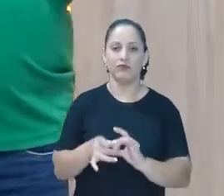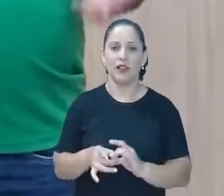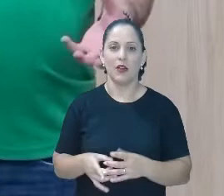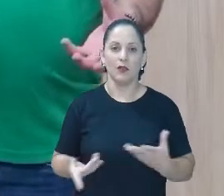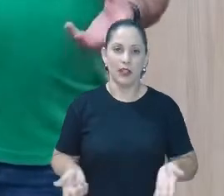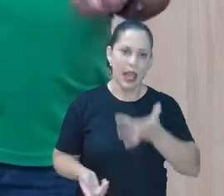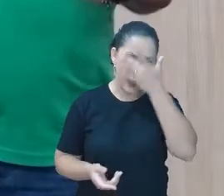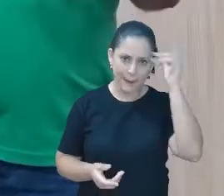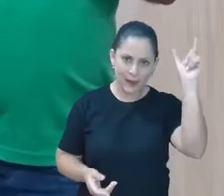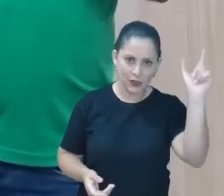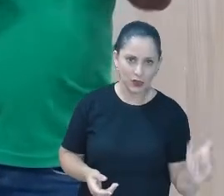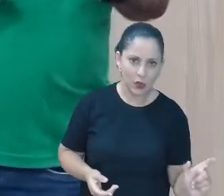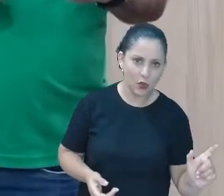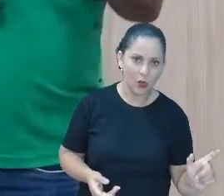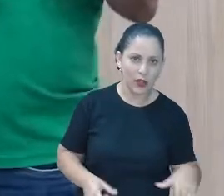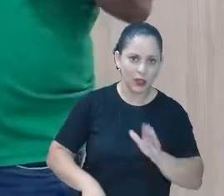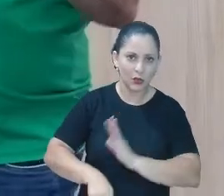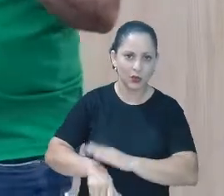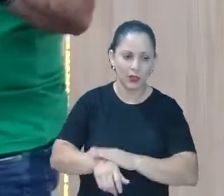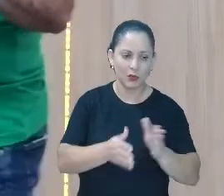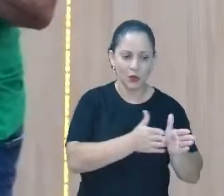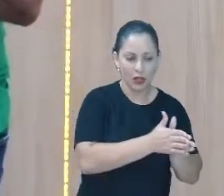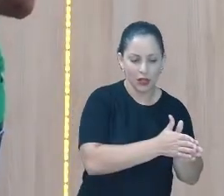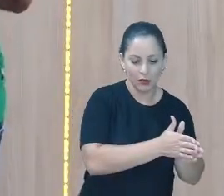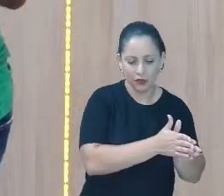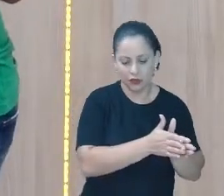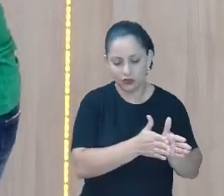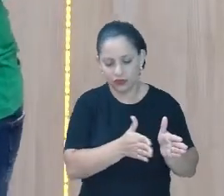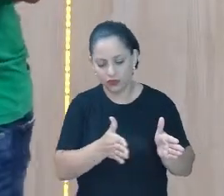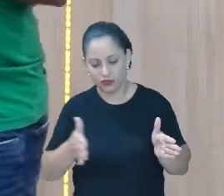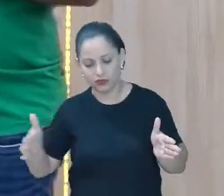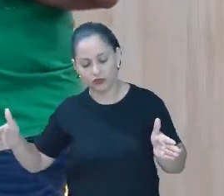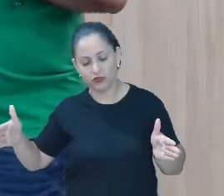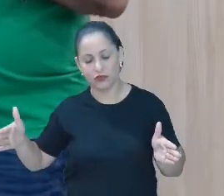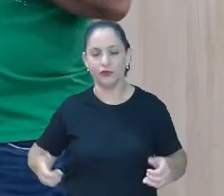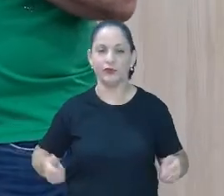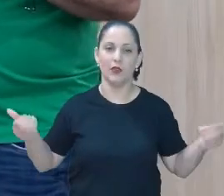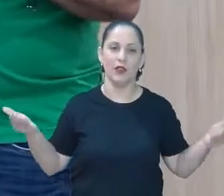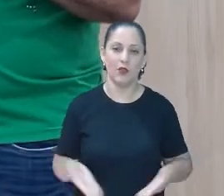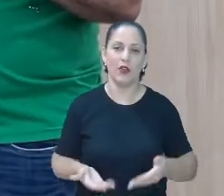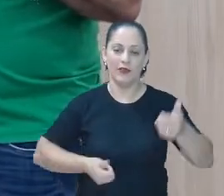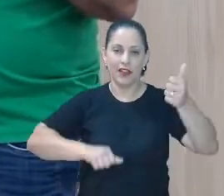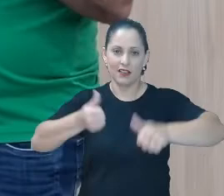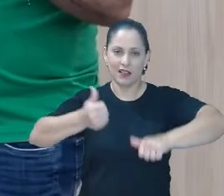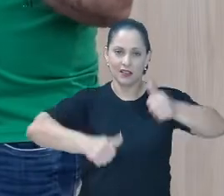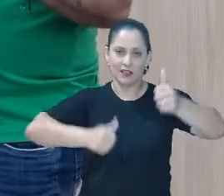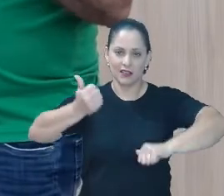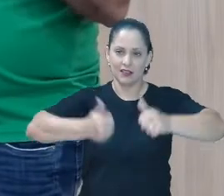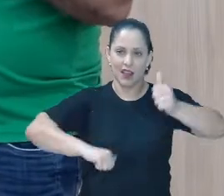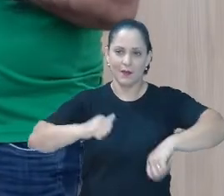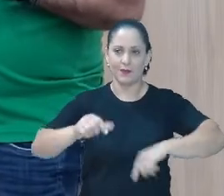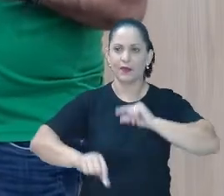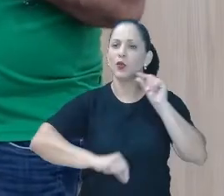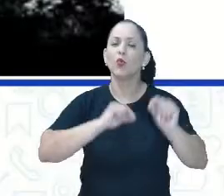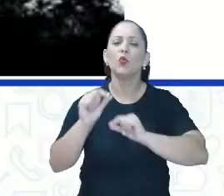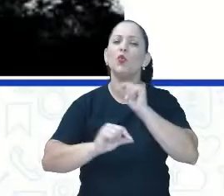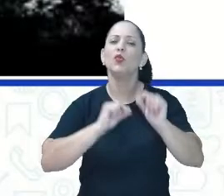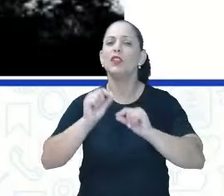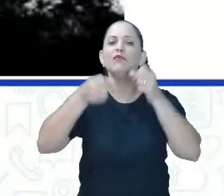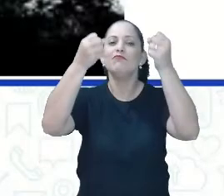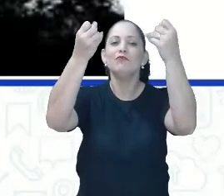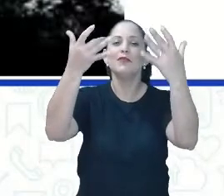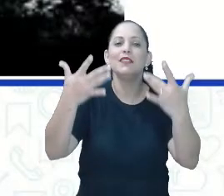Então, dito isso, a gente vai analisar a imagem, né? Então, o que é que a gente pode